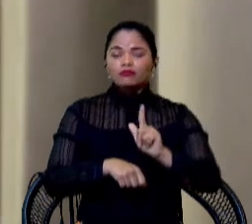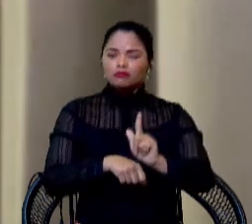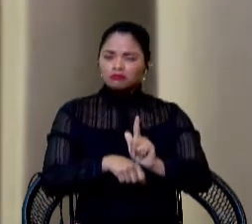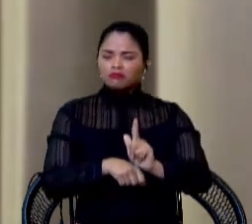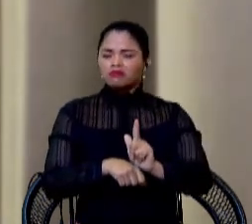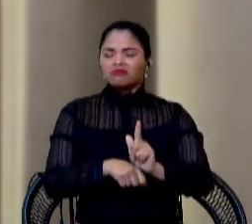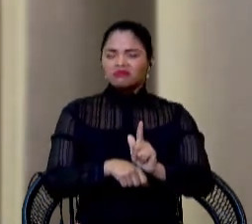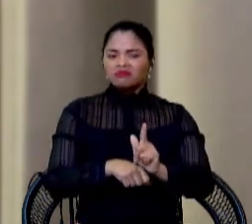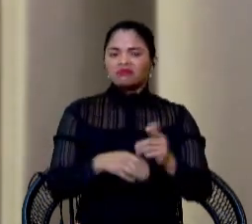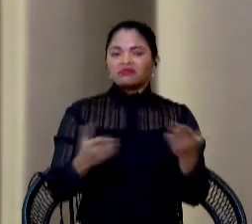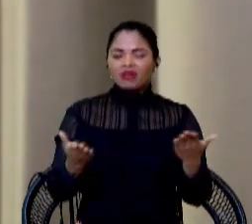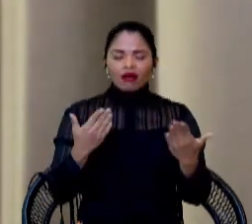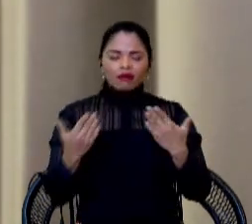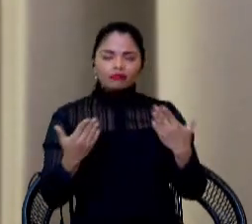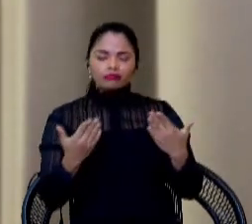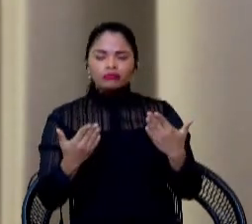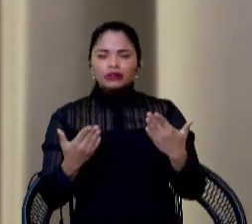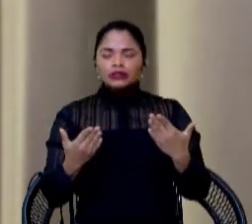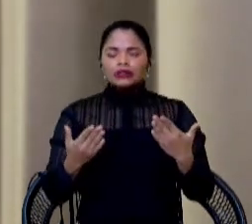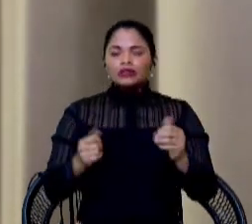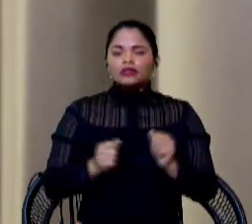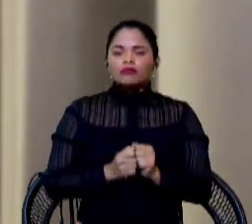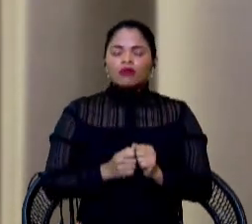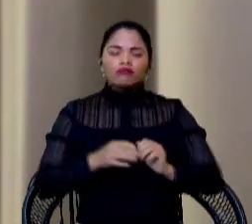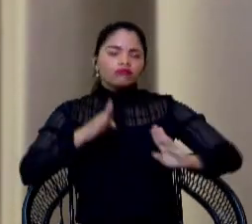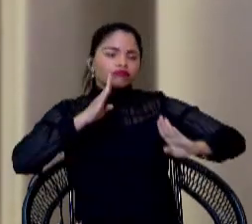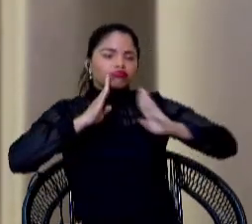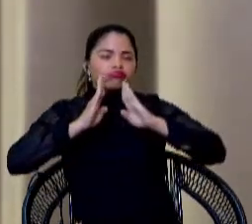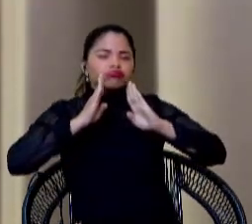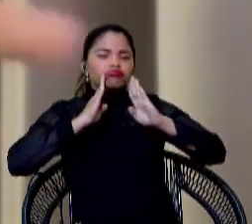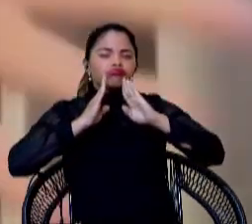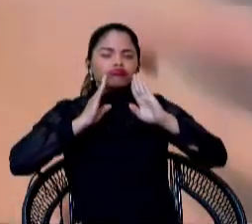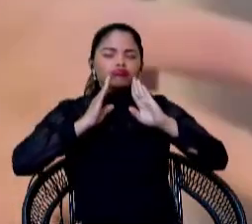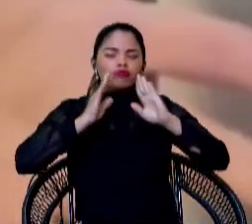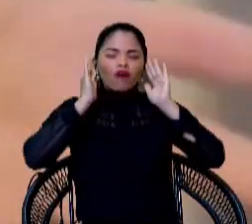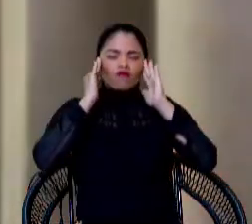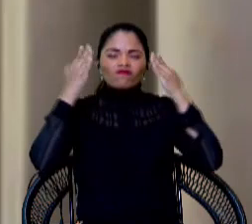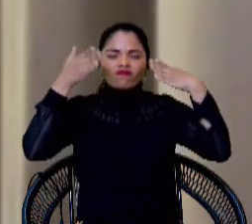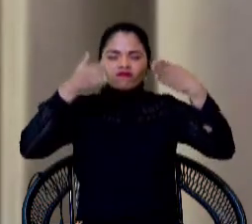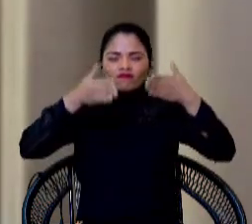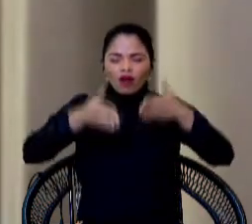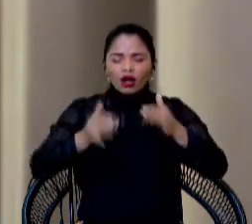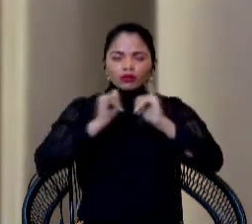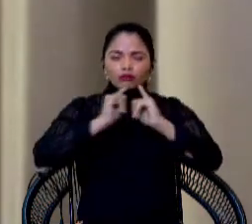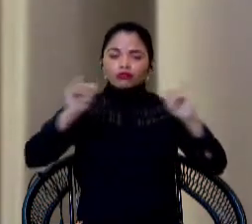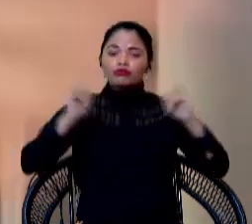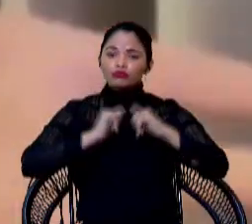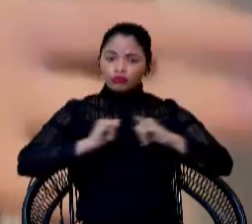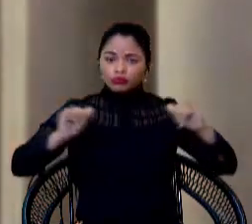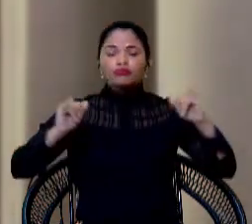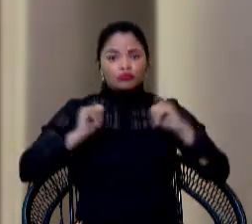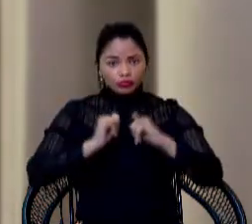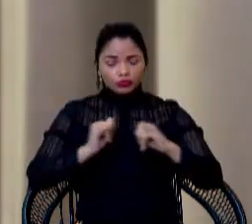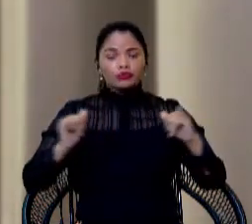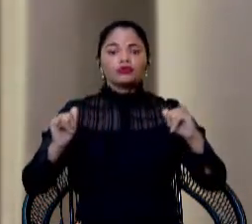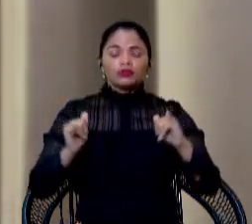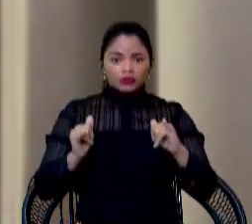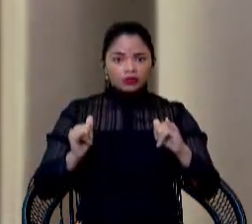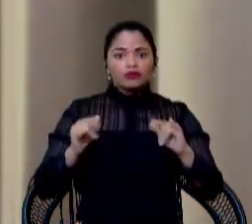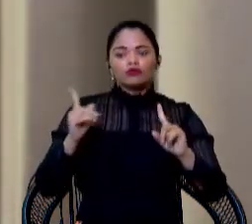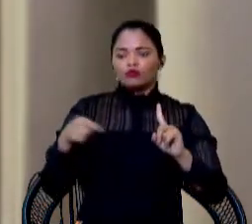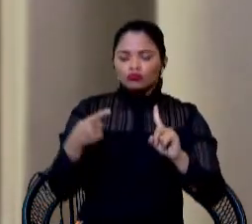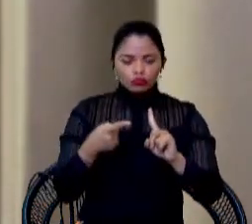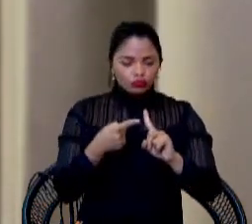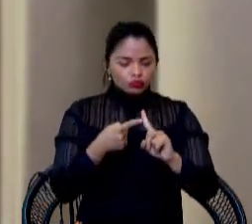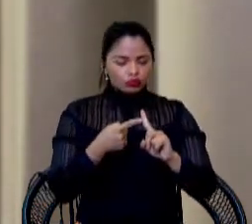vocês aqui hoje. A gente vai falar bastante de Facebook. A gente vai focar muito nos anúncios, focar muito nos